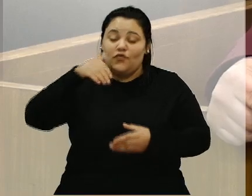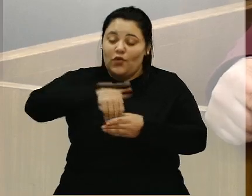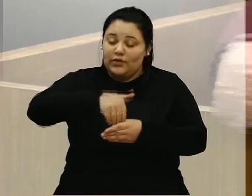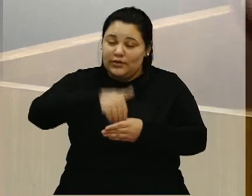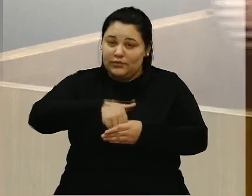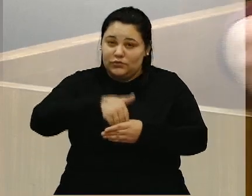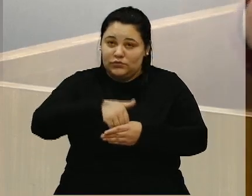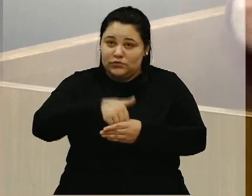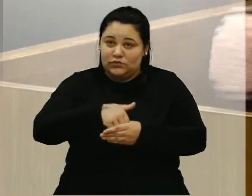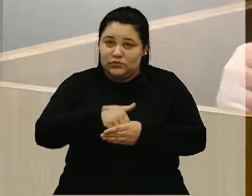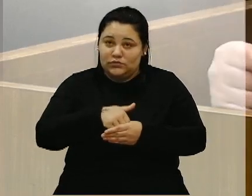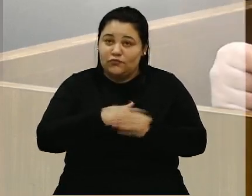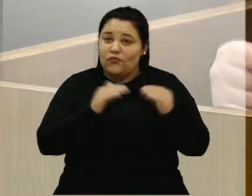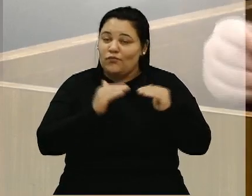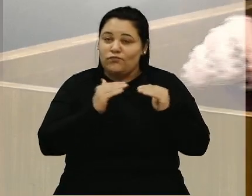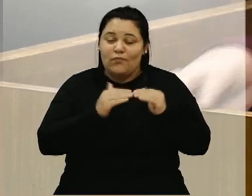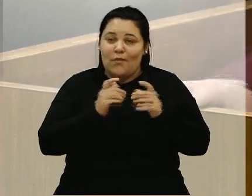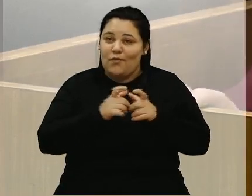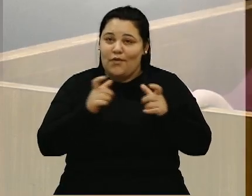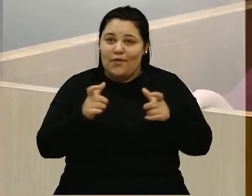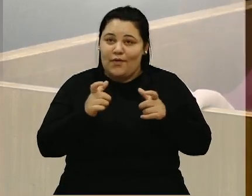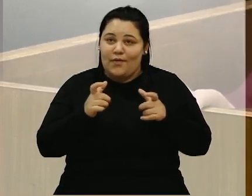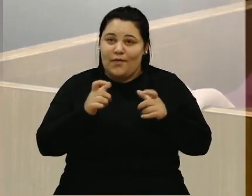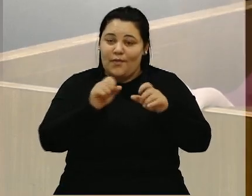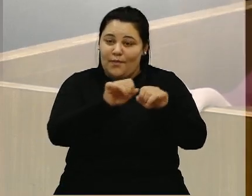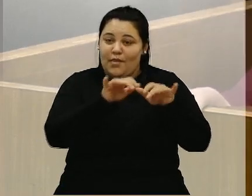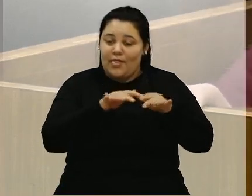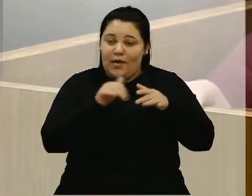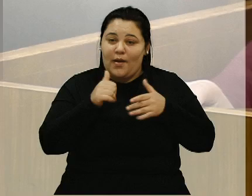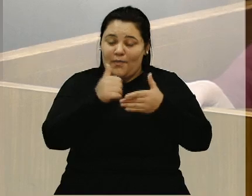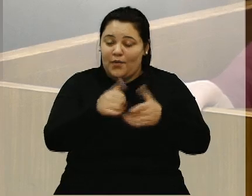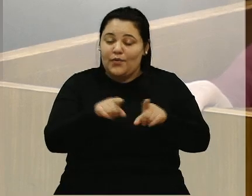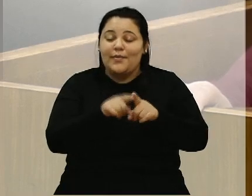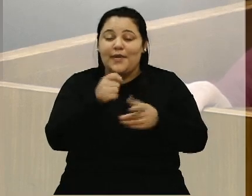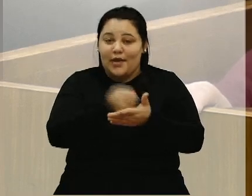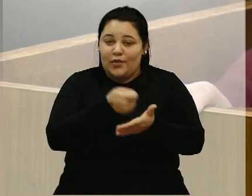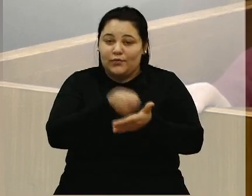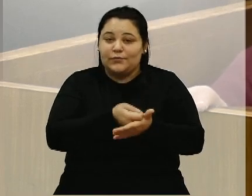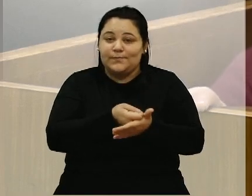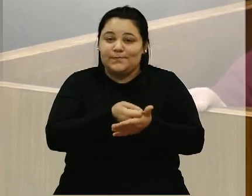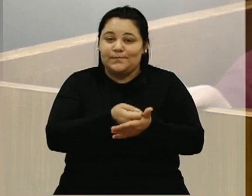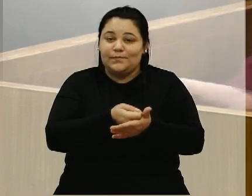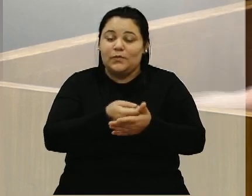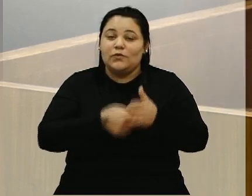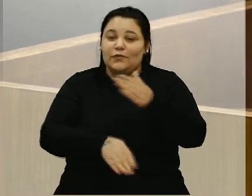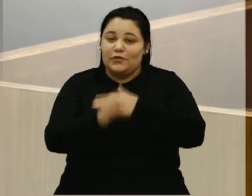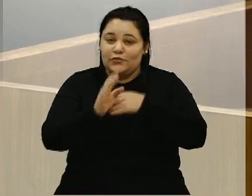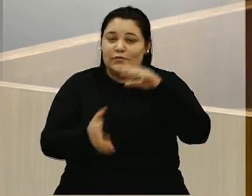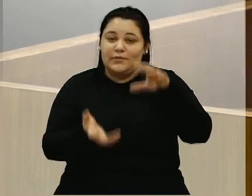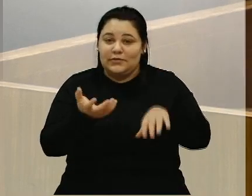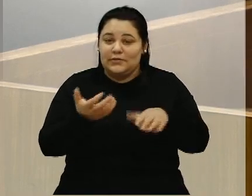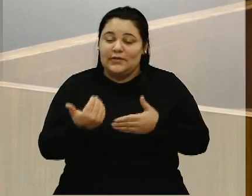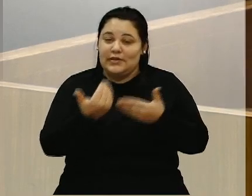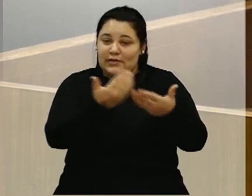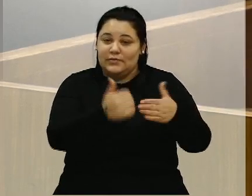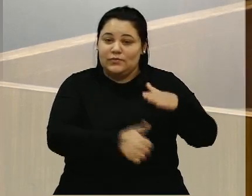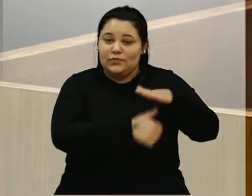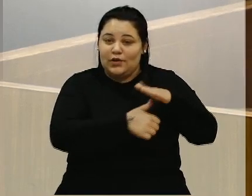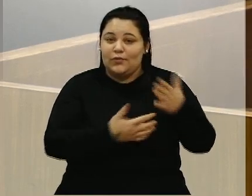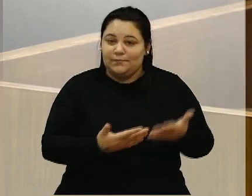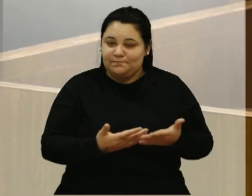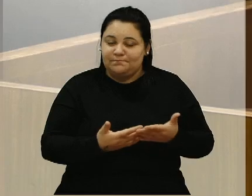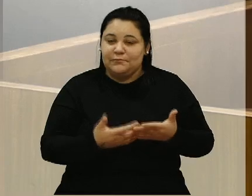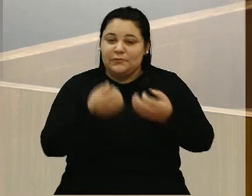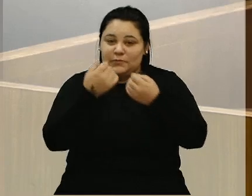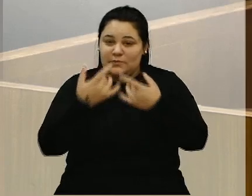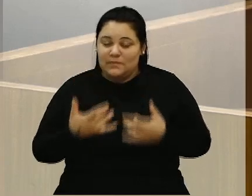unânime, e o plenário da Câmara de Vereadores apoiou também essa luta. Fomos a Brasília, levamos ao reitor. Então eu trago esse